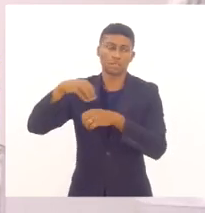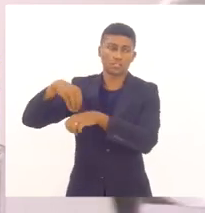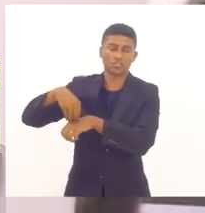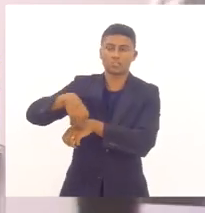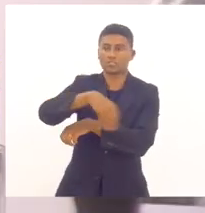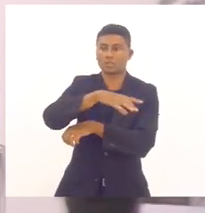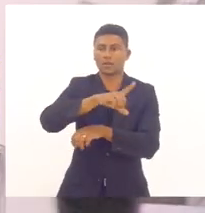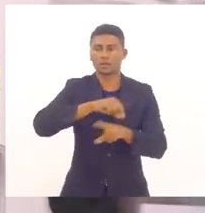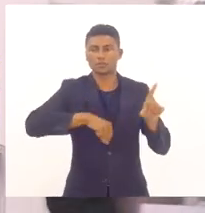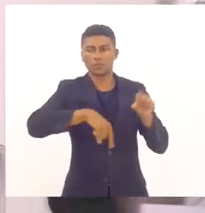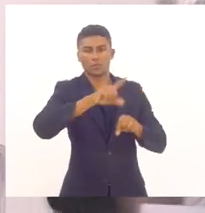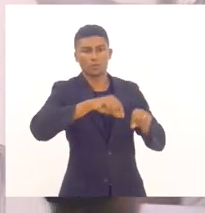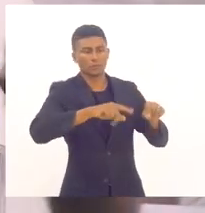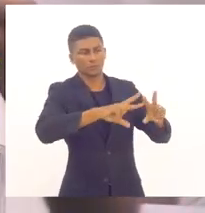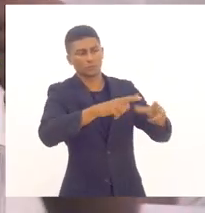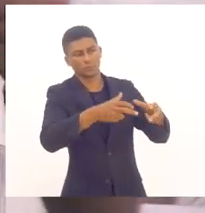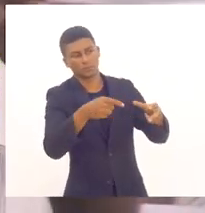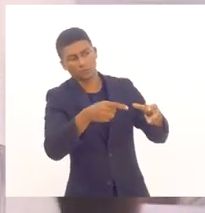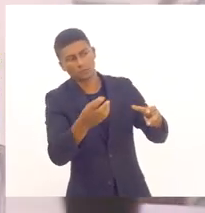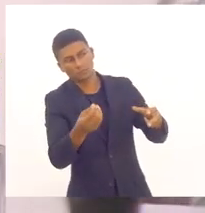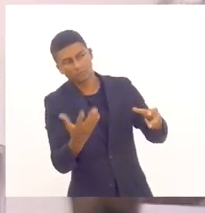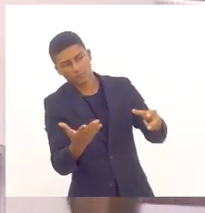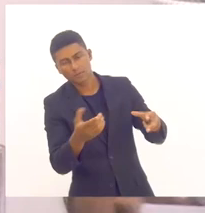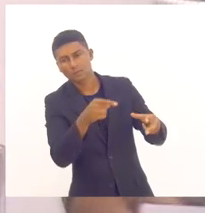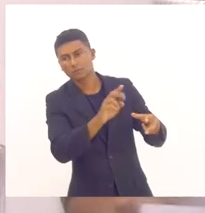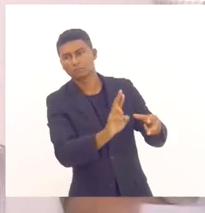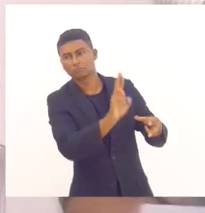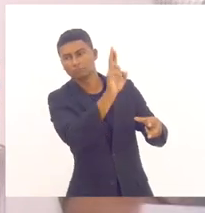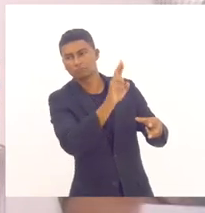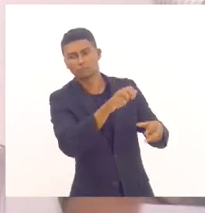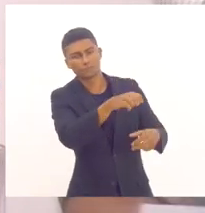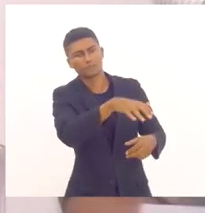comissão para dirigir tal